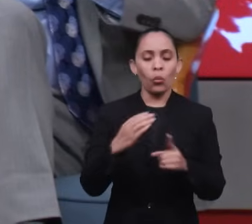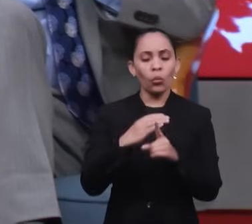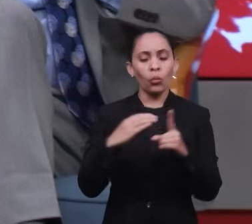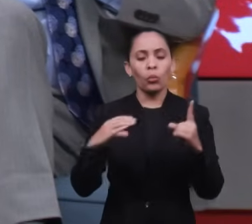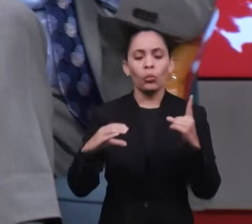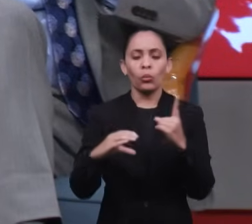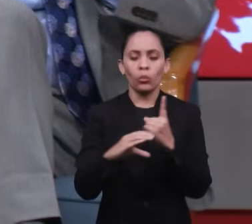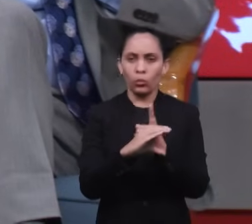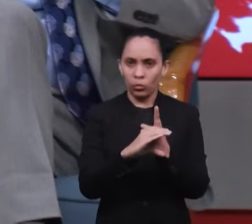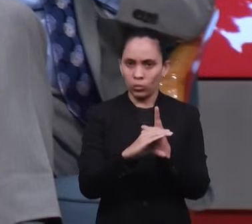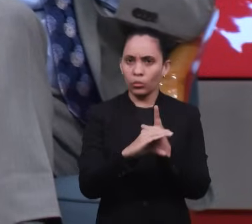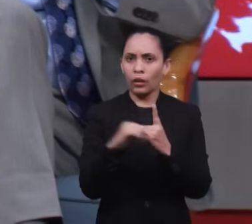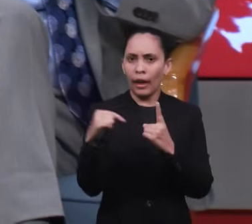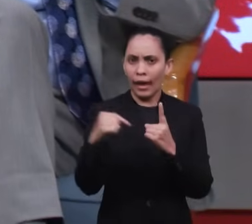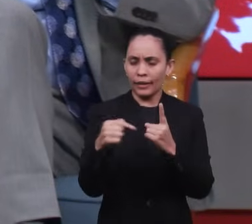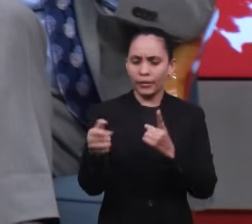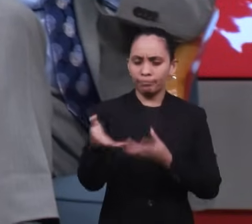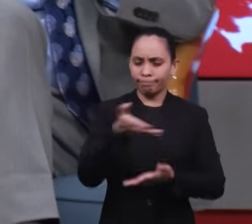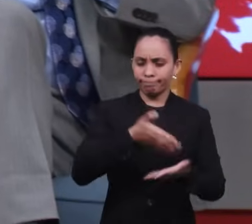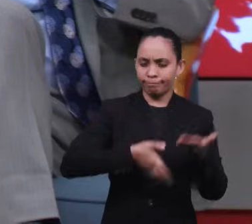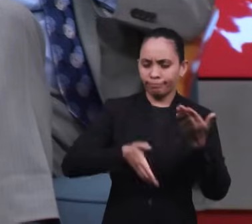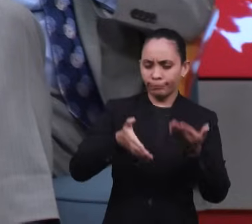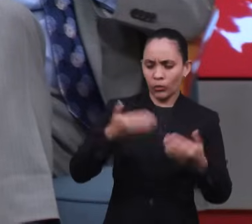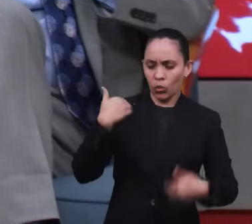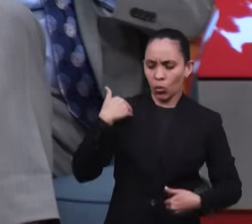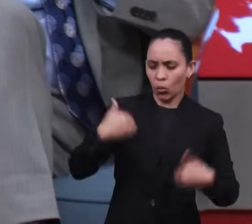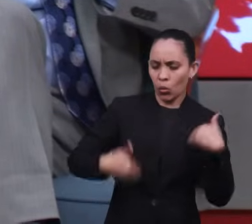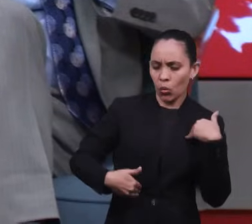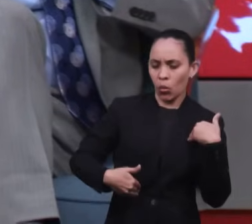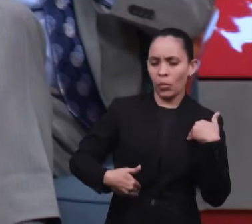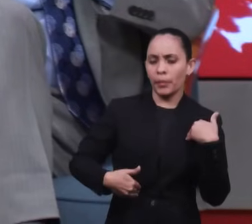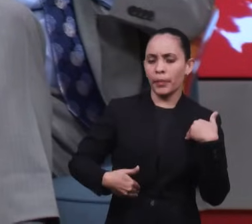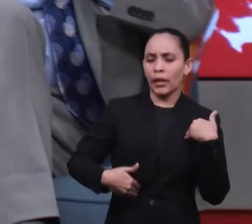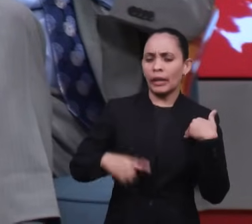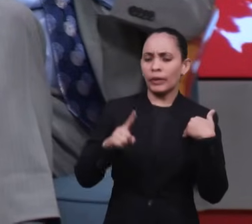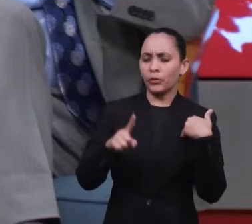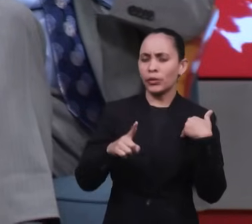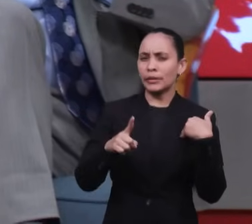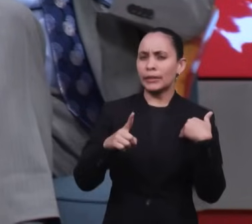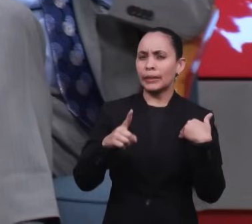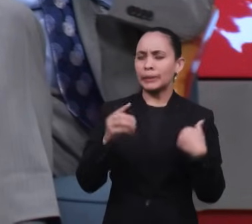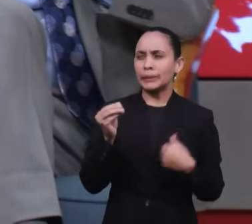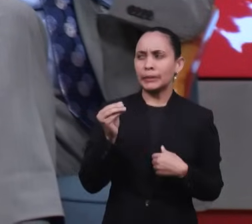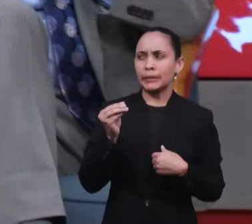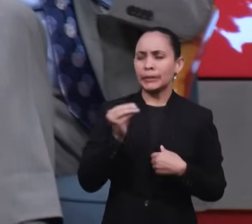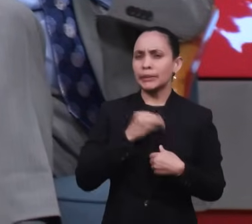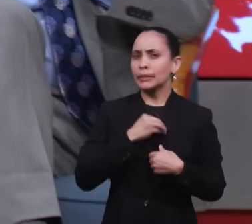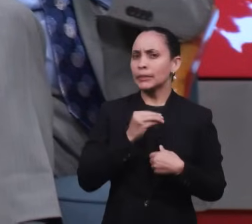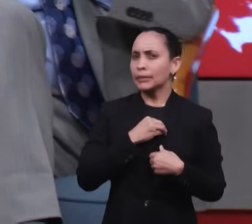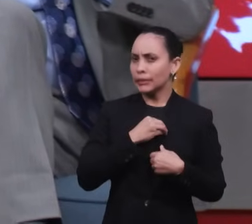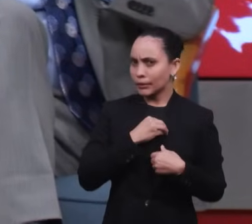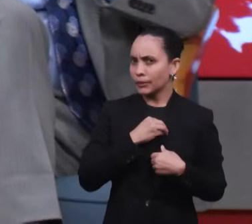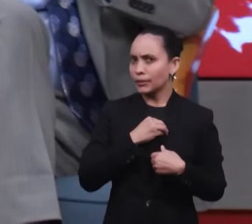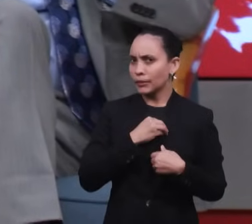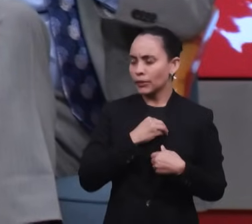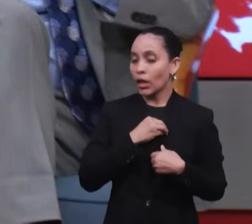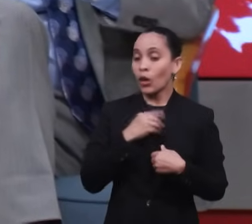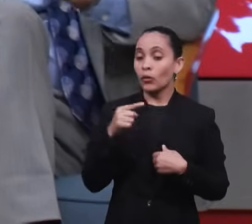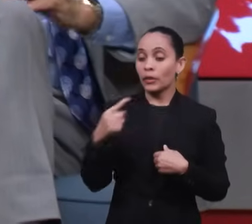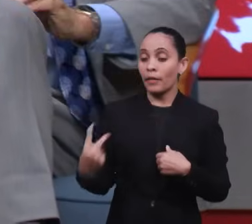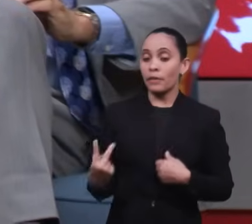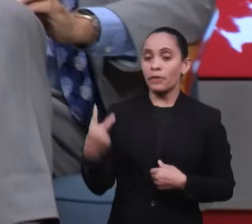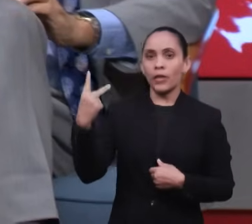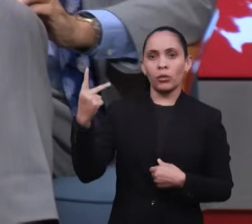Quando é que você participa do corpo de forma indigna? Quando